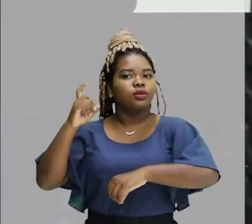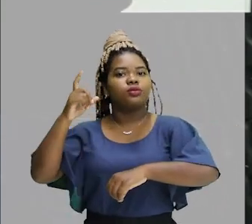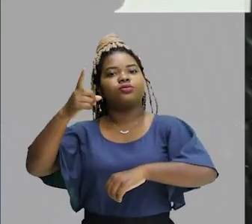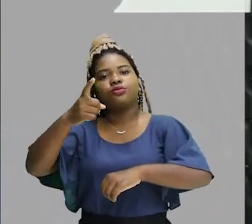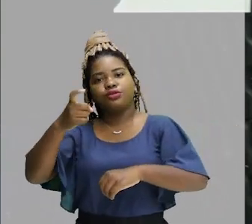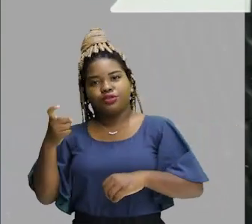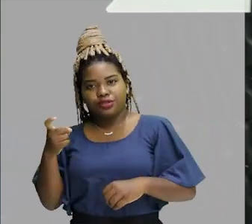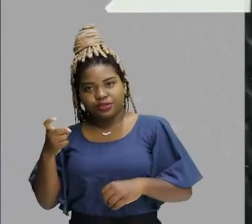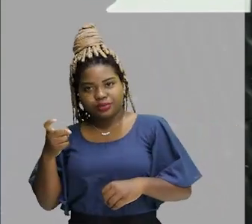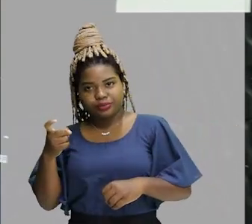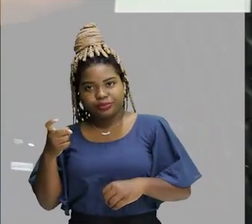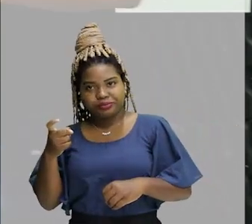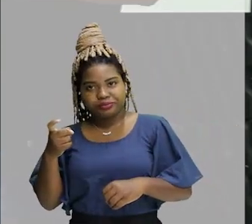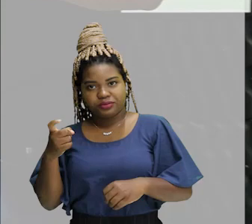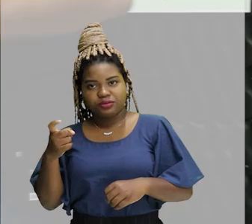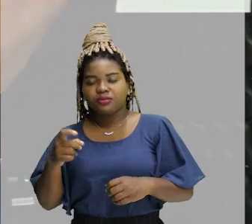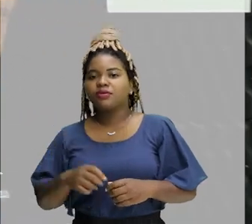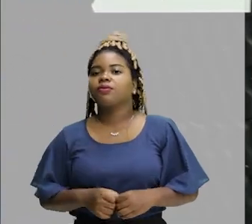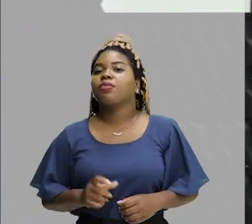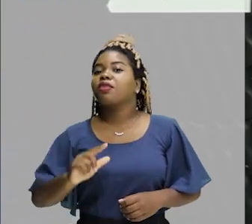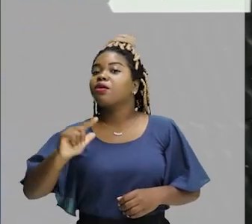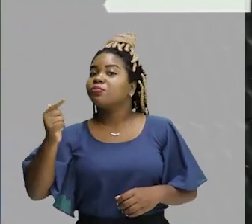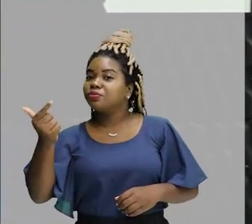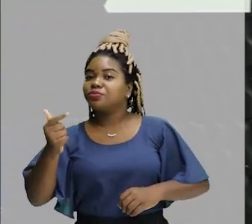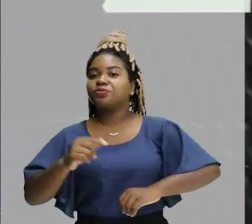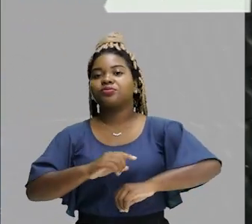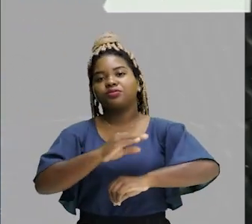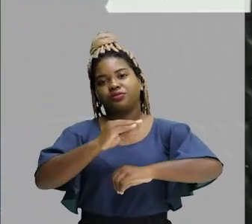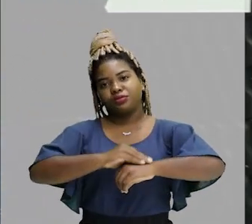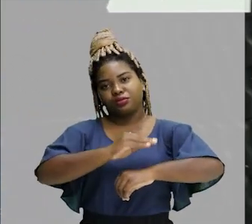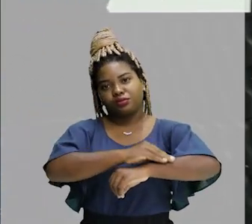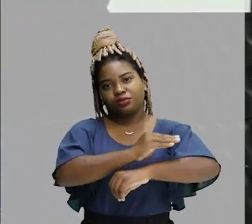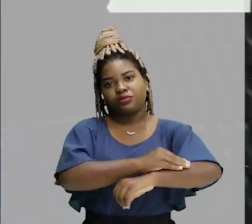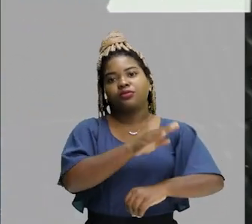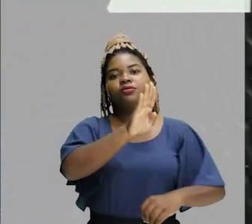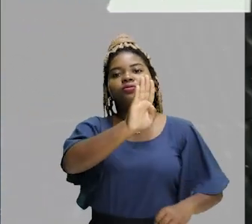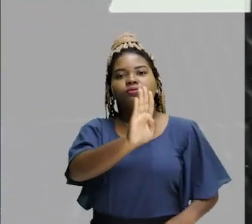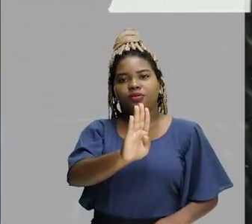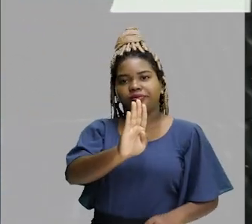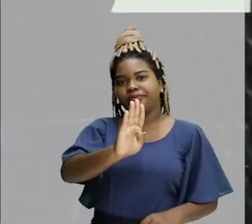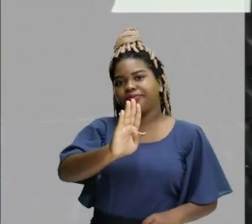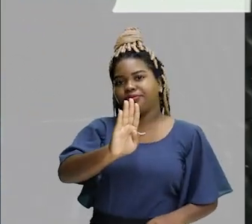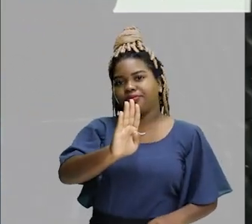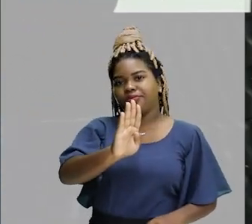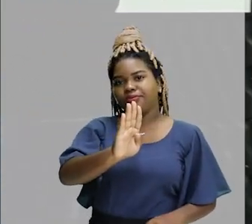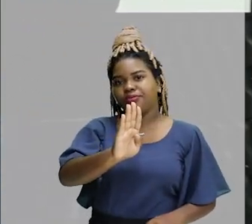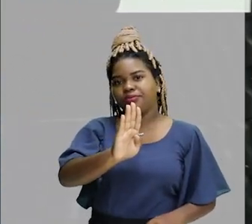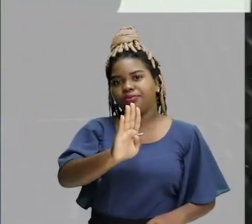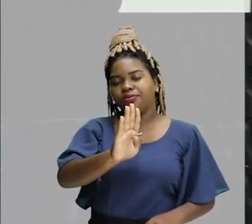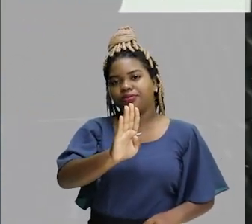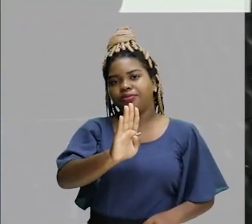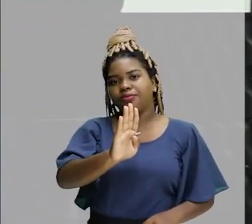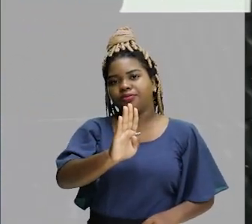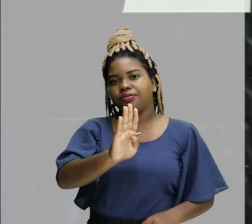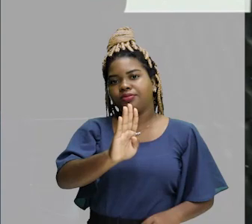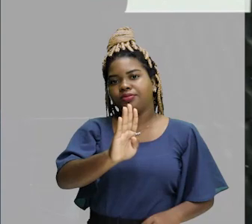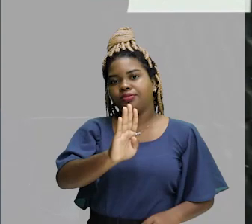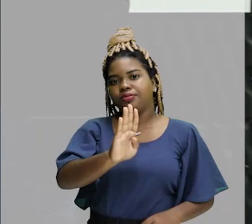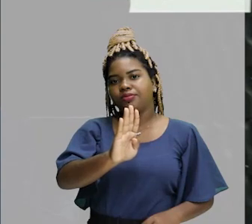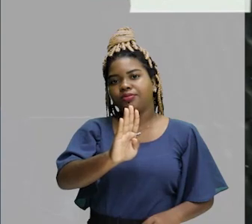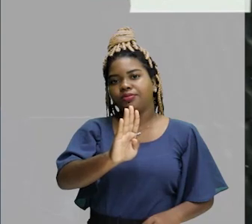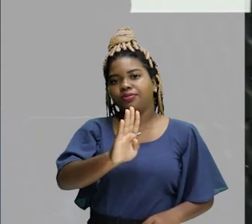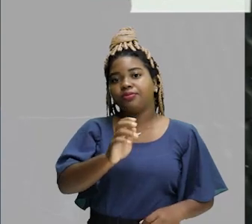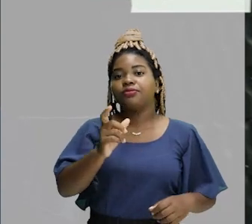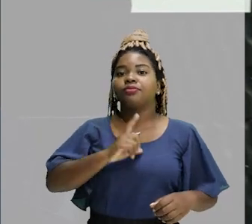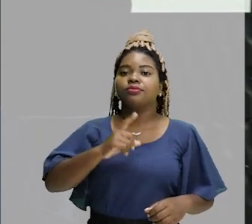certo? Aí eu vou pegar um outro sapinho, o sapo B, um outro sapo, faz o barulho